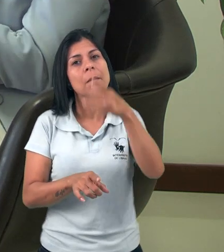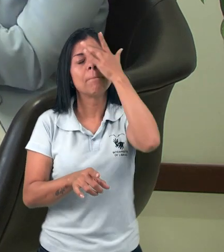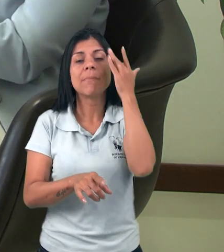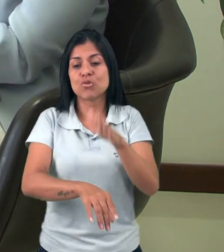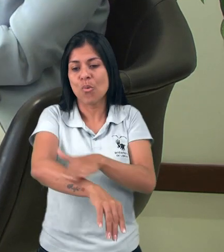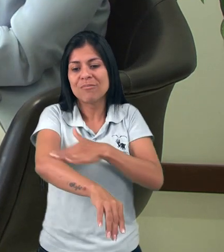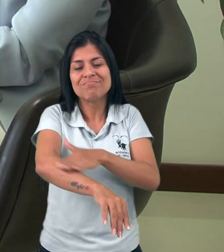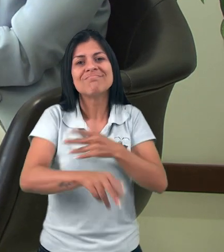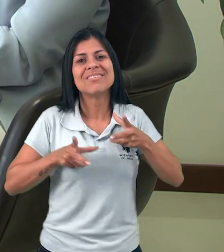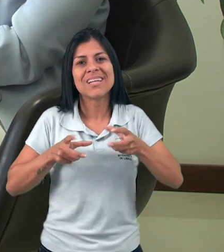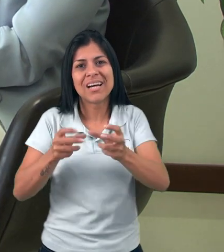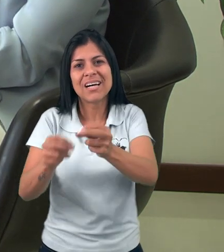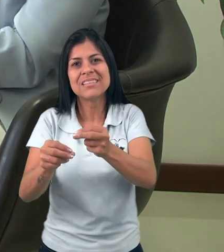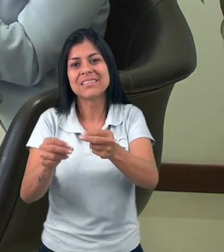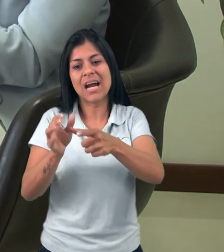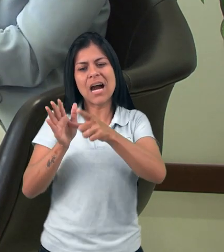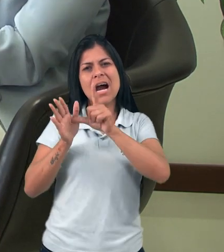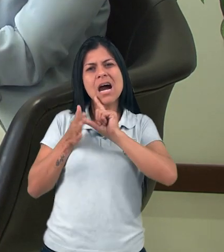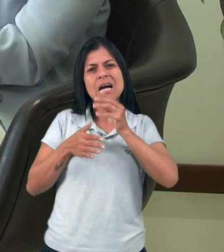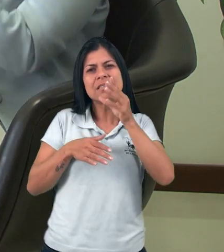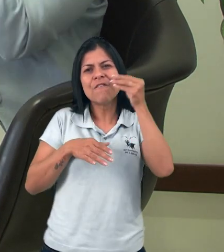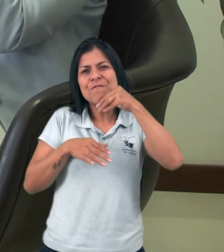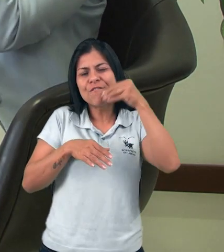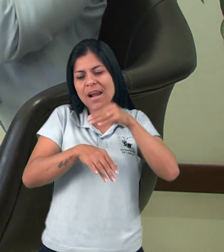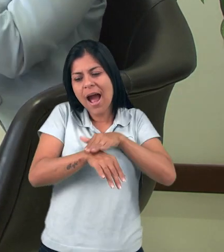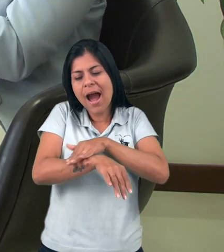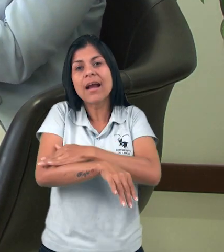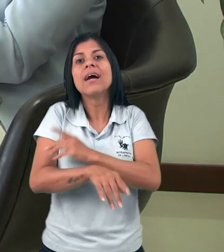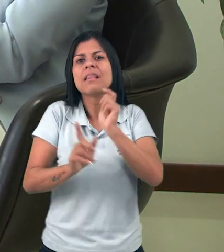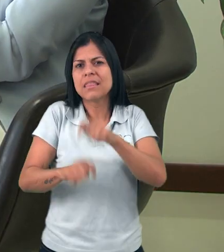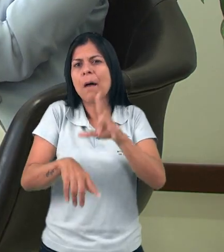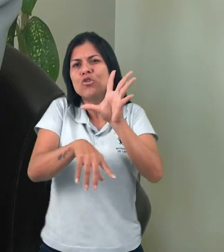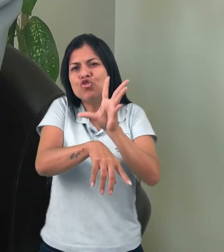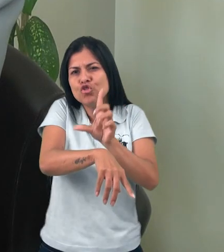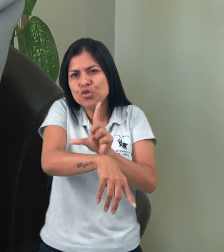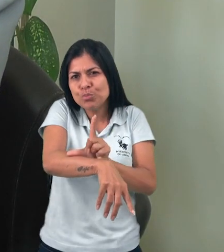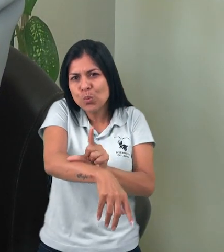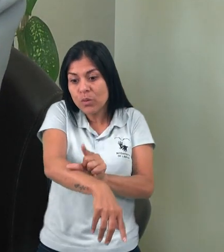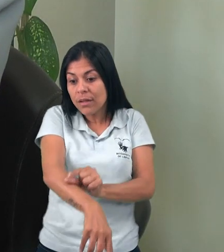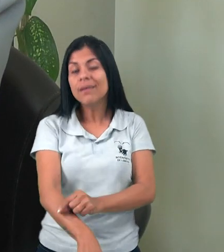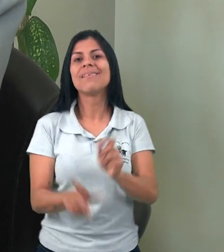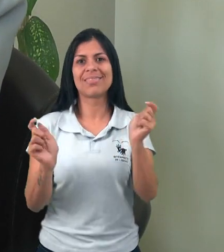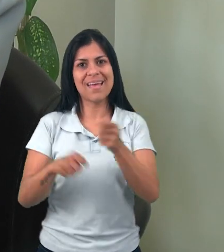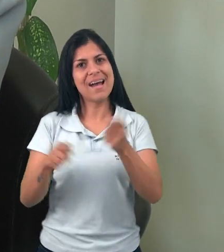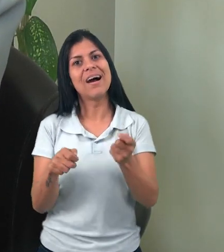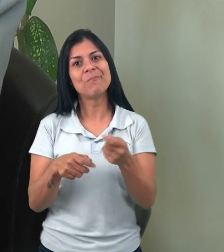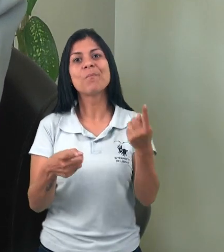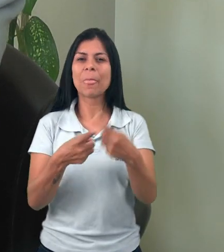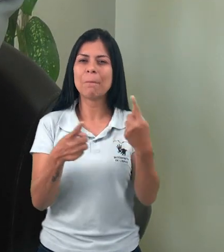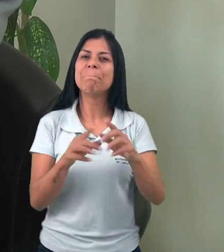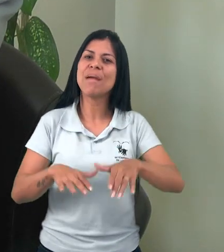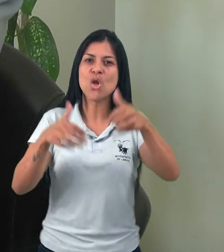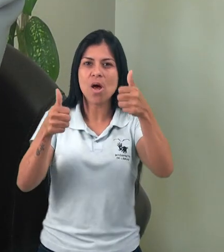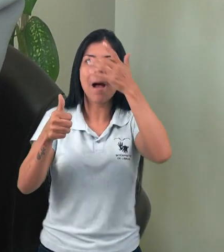tratamento para lesões pré-malignas. Então, a crioterapia, a gente consegue aí diminuir a evolução dessas